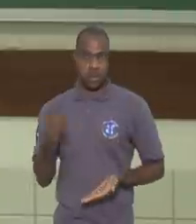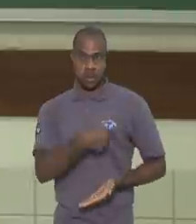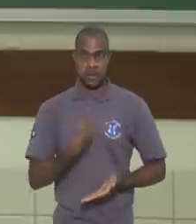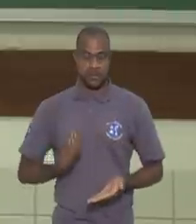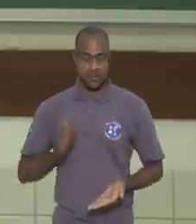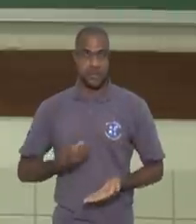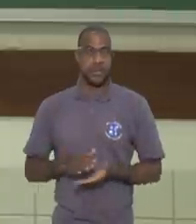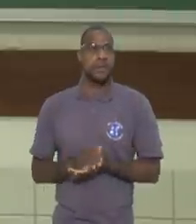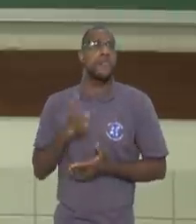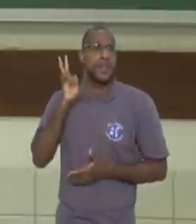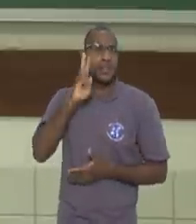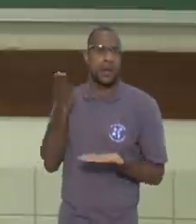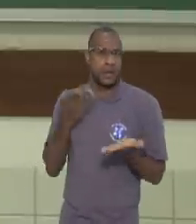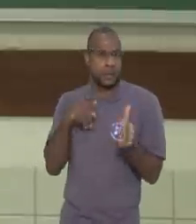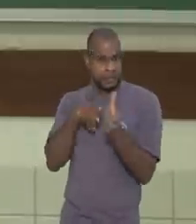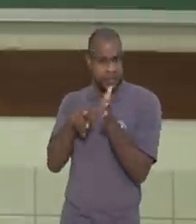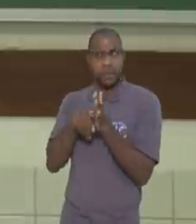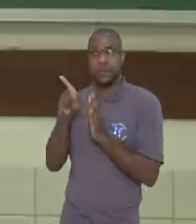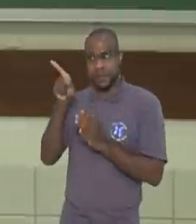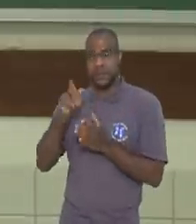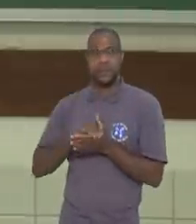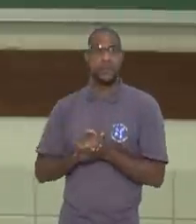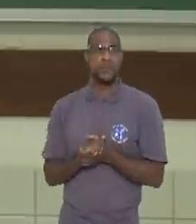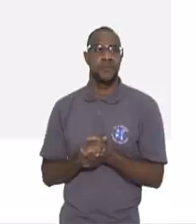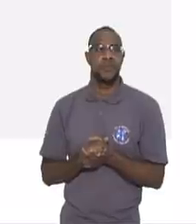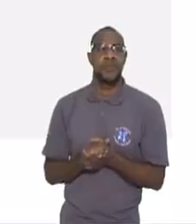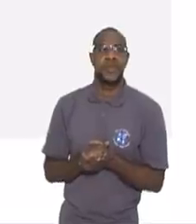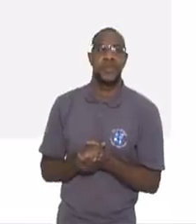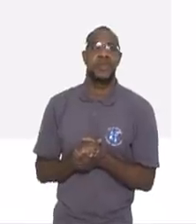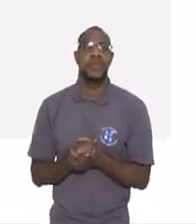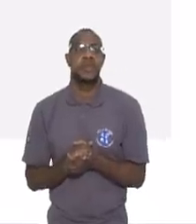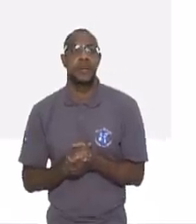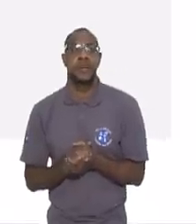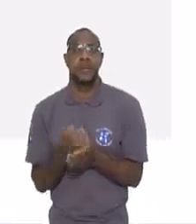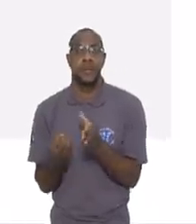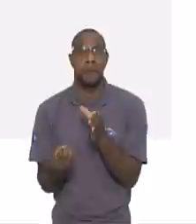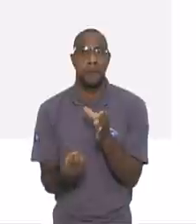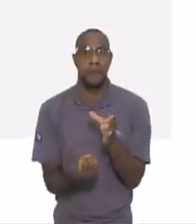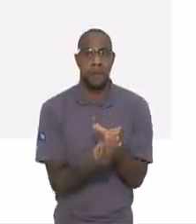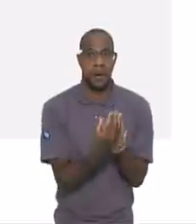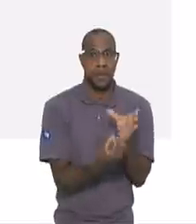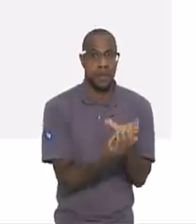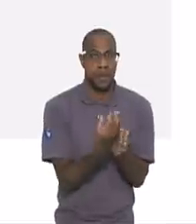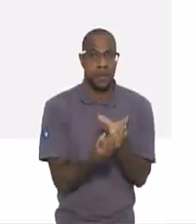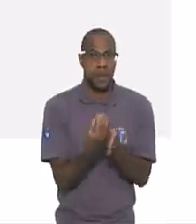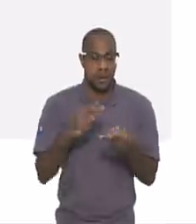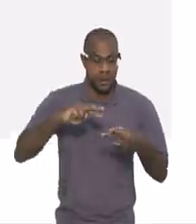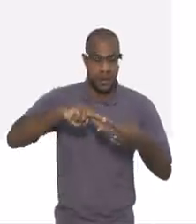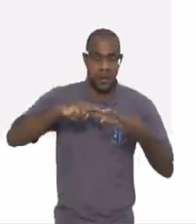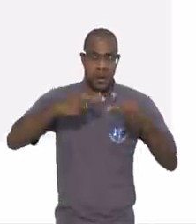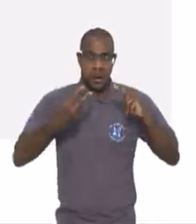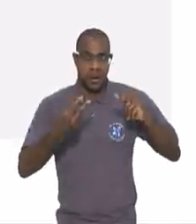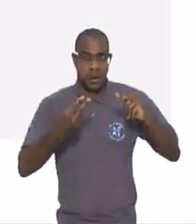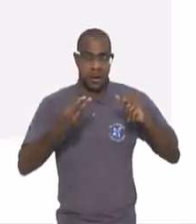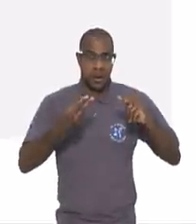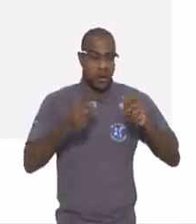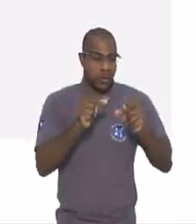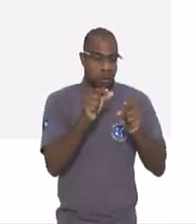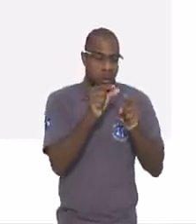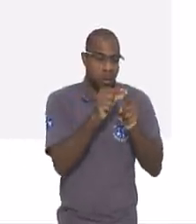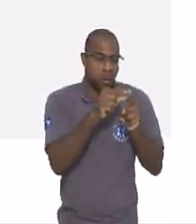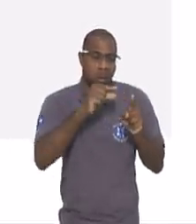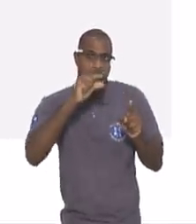lembrar, porque você estudou bastante, é um conteúdo tranquilo. Primeiro, produzidos pela engenharia genética, são organismos